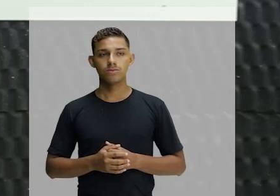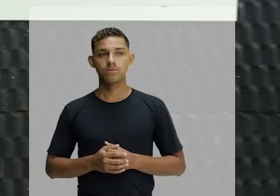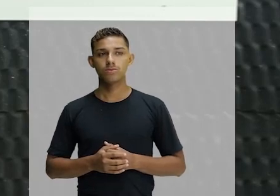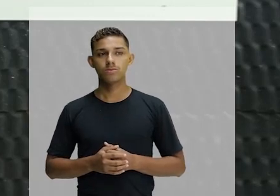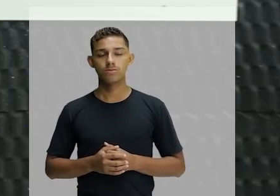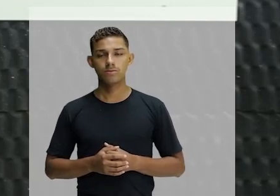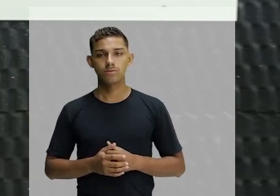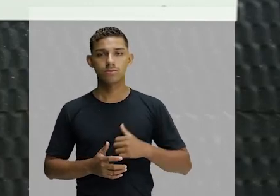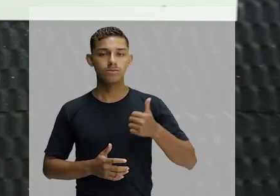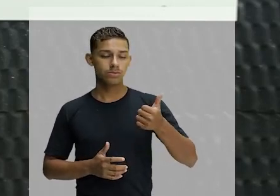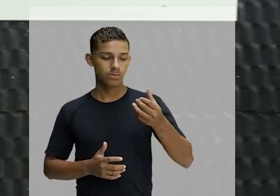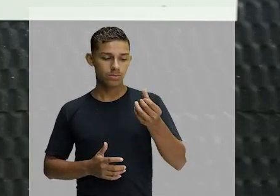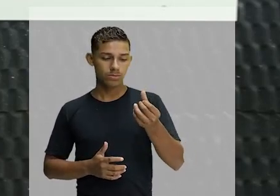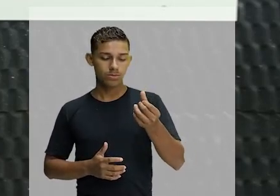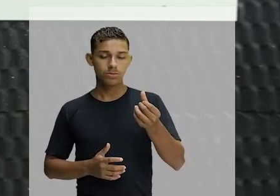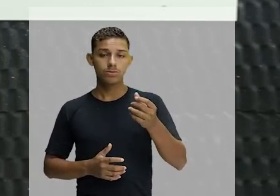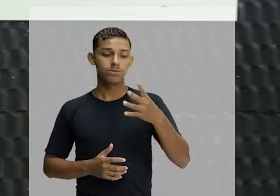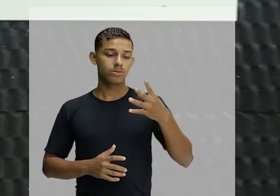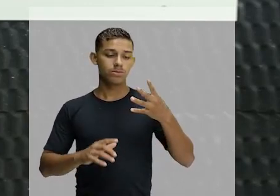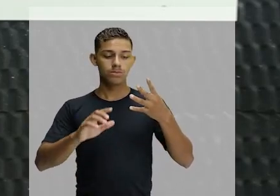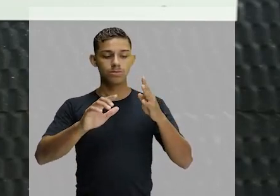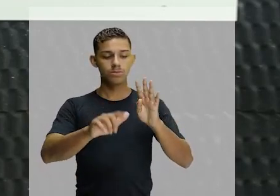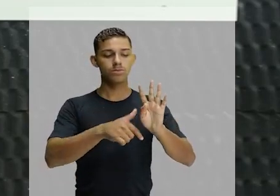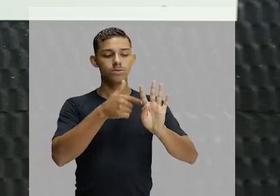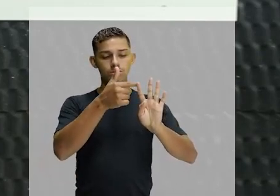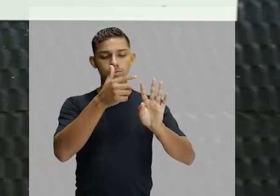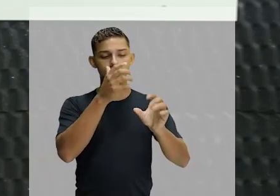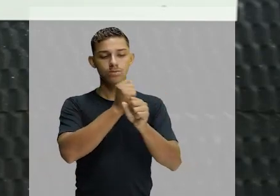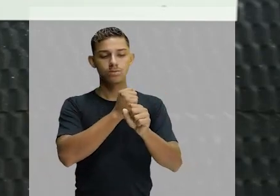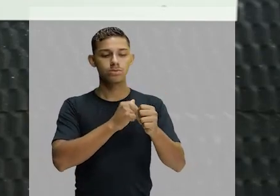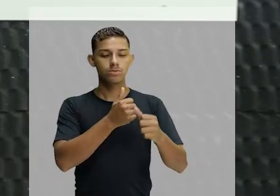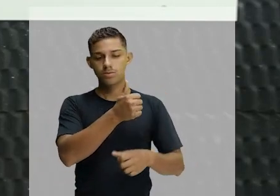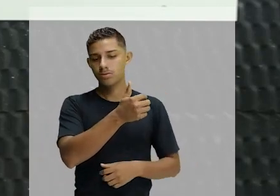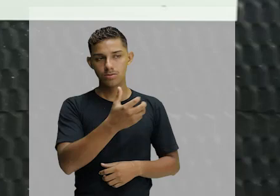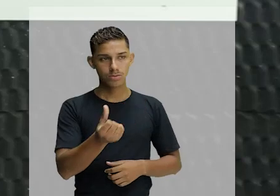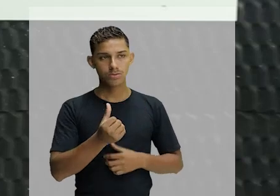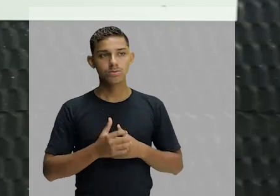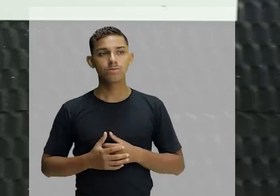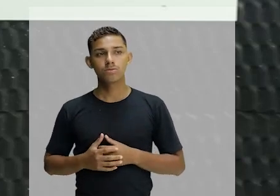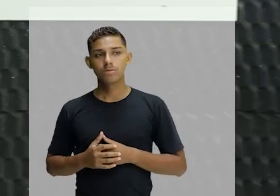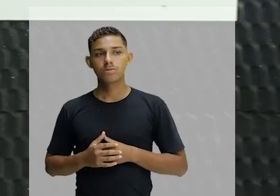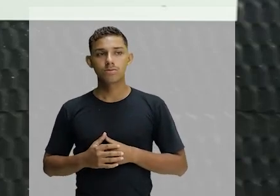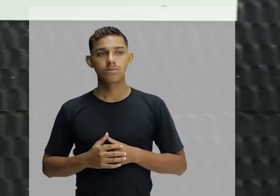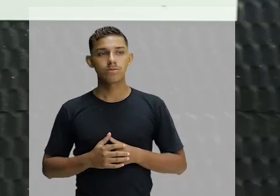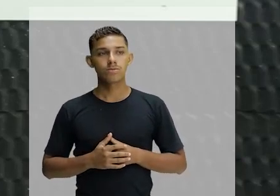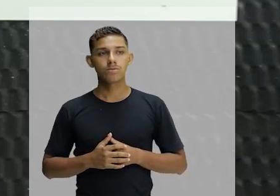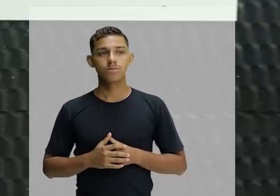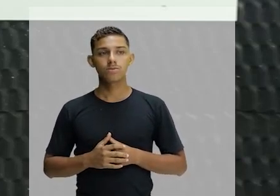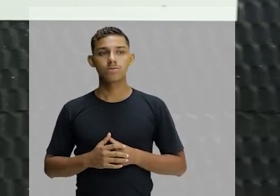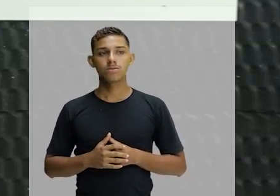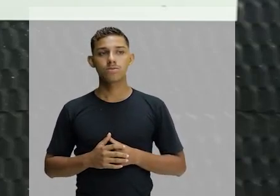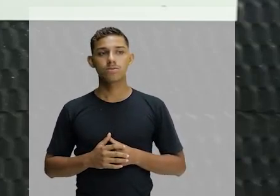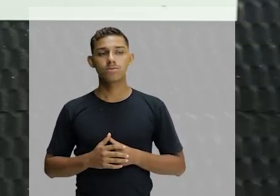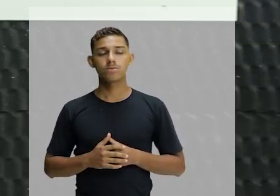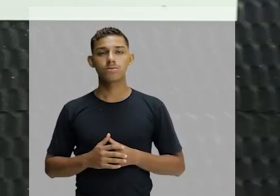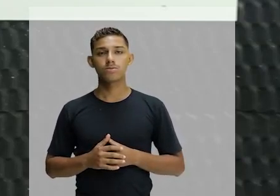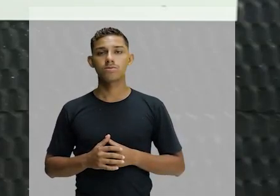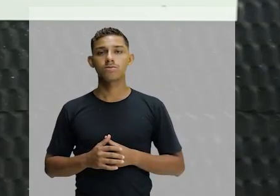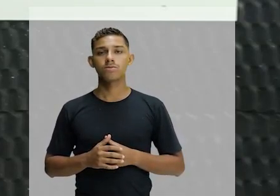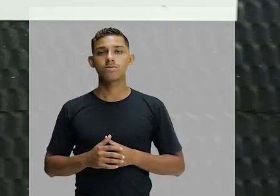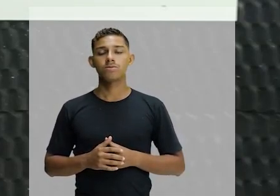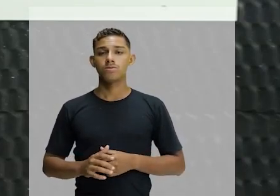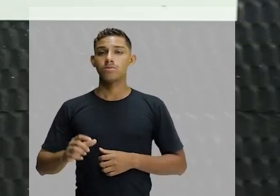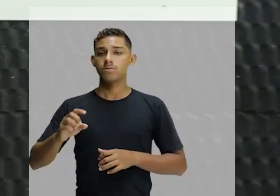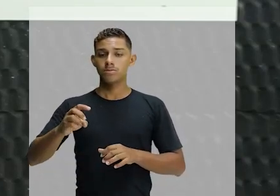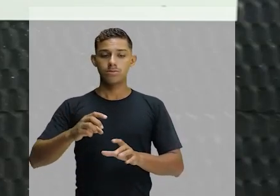mais 9. Porque menos 3 ao quadrado dá 9 positivo. Certo? Ora, turma, então eu tenho